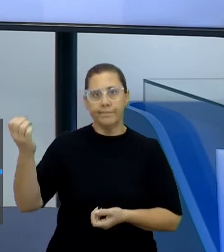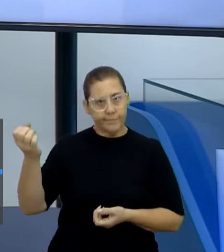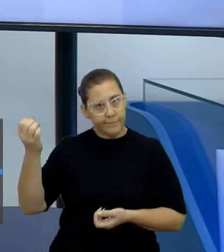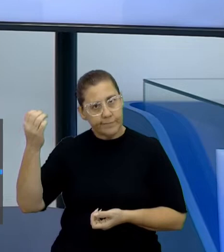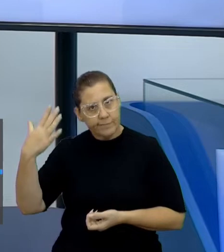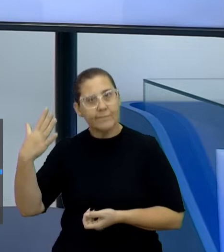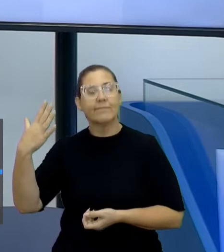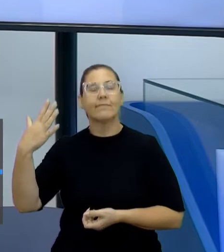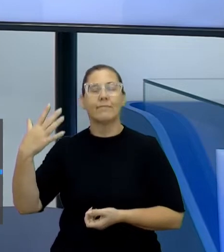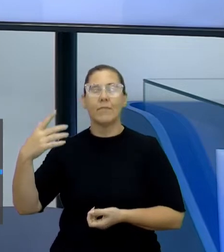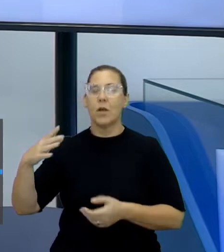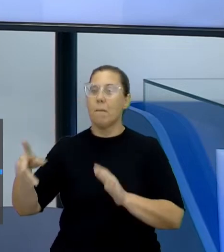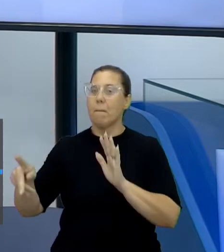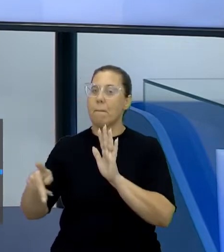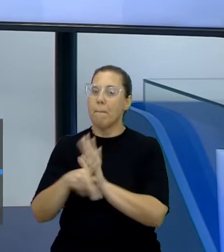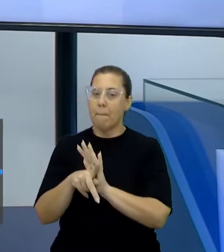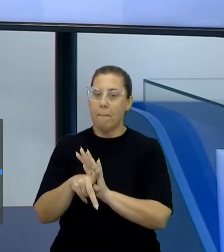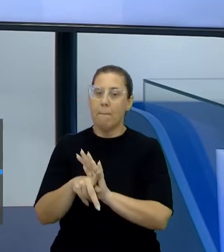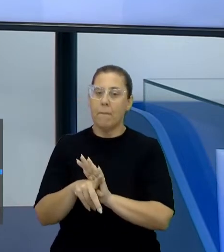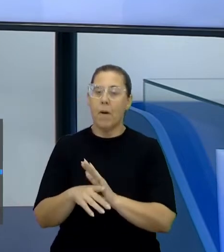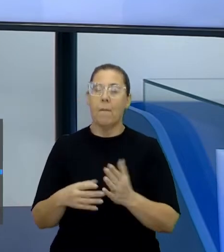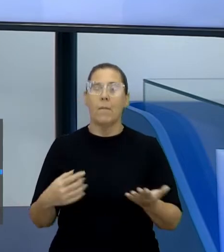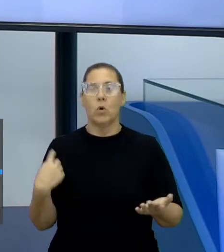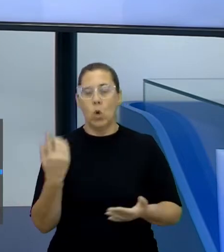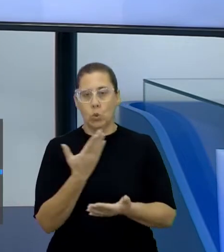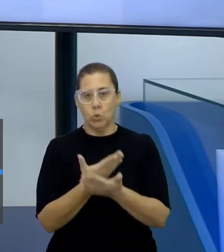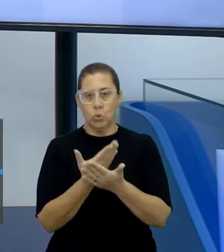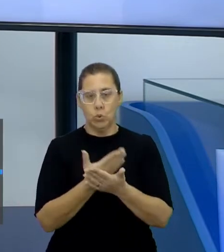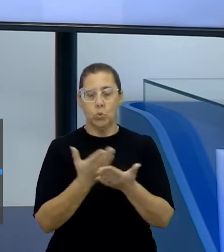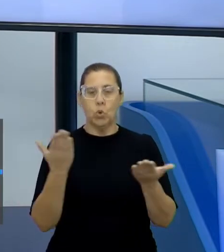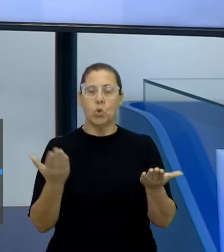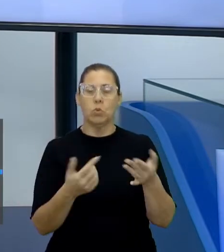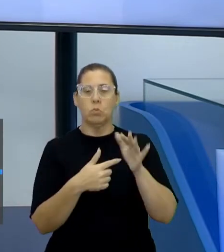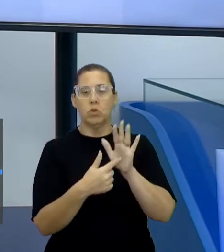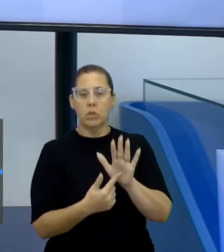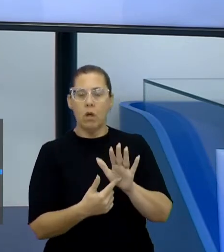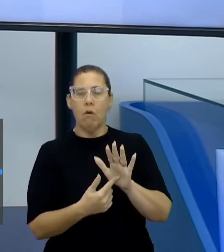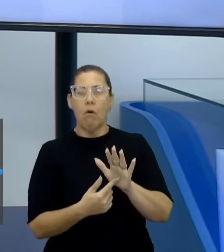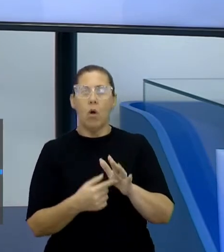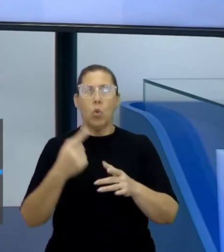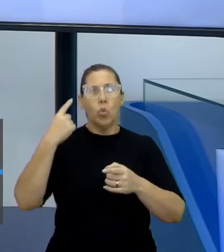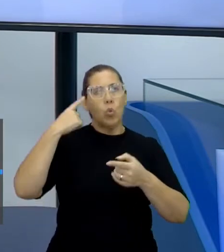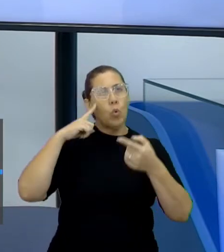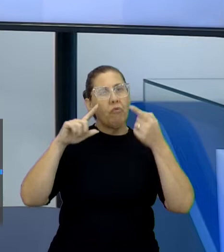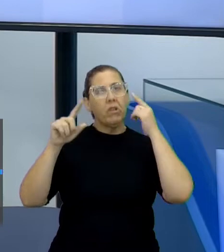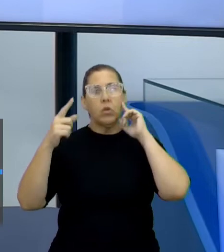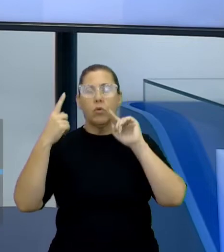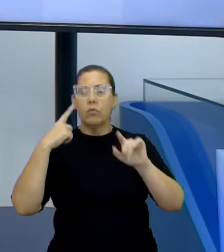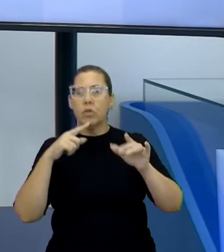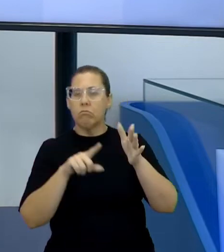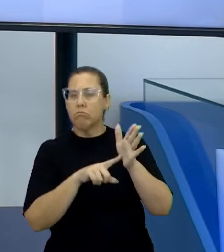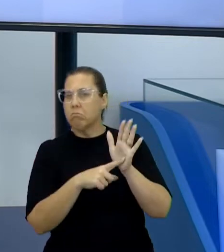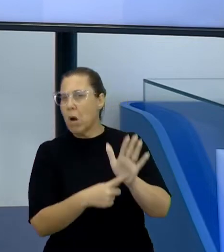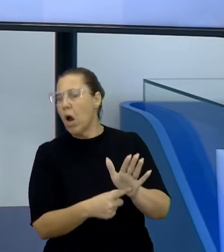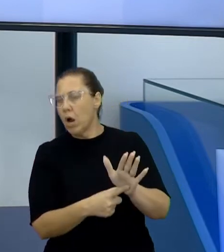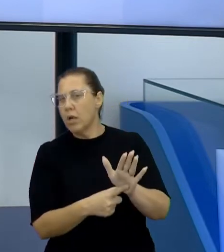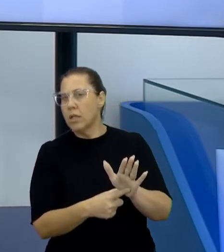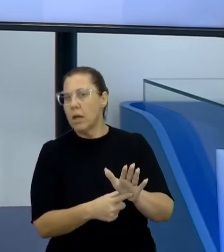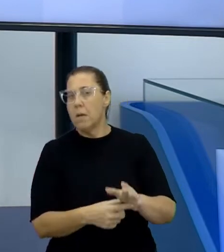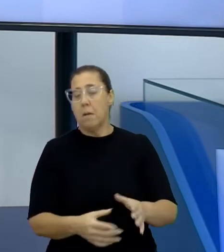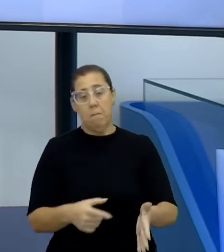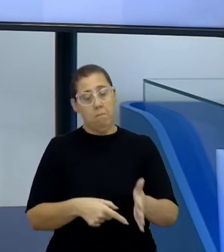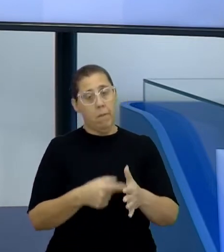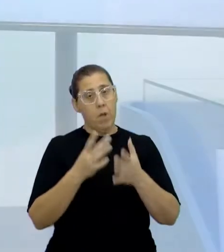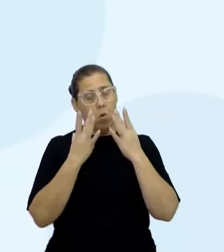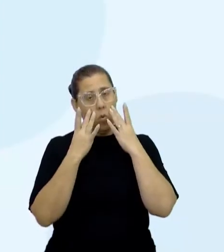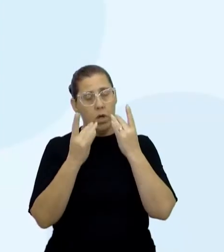iluminação que são próprias aí do nosso estudo. Agora, hoje a gente trouxe aí alguns questionamentos, além disso, fique atento, né? Primeiro, é sempre